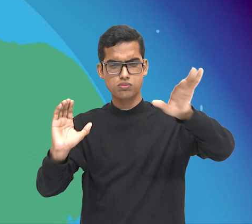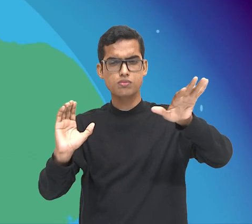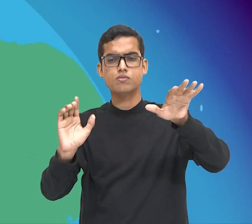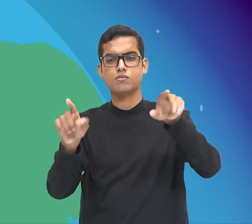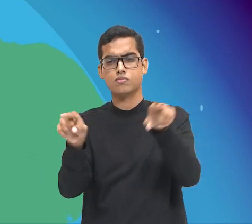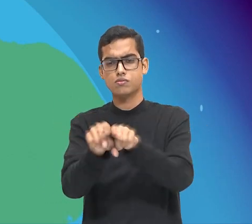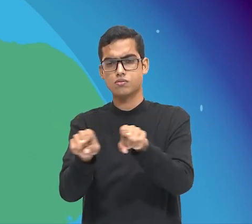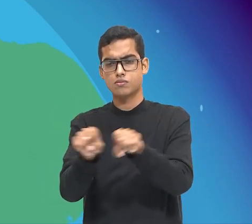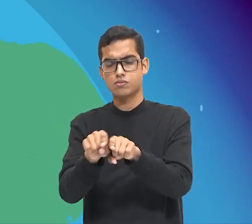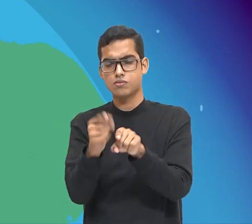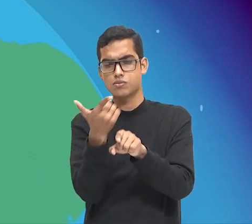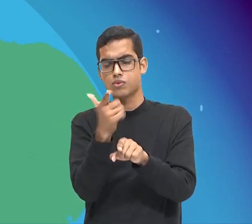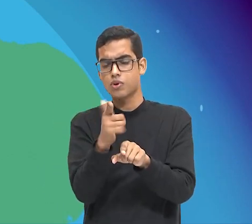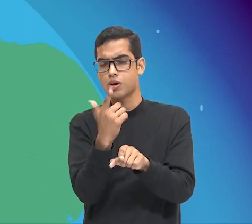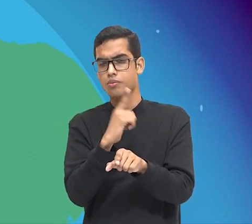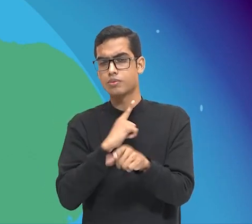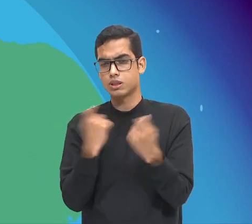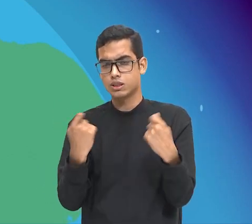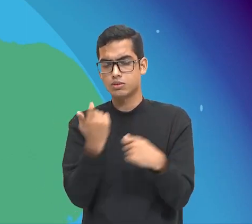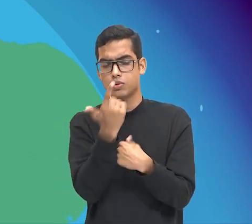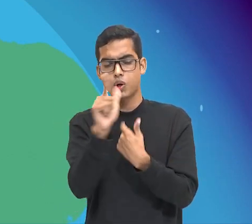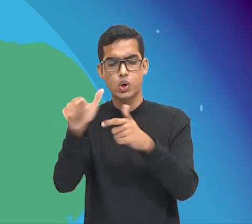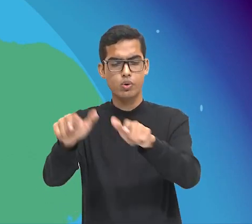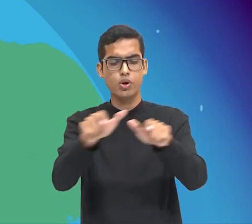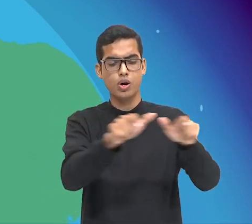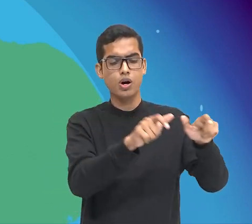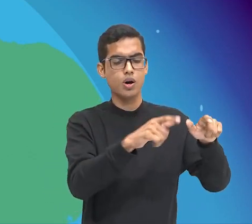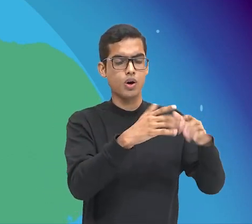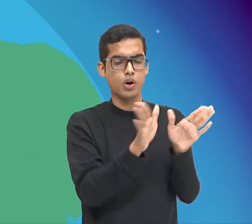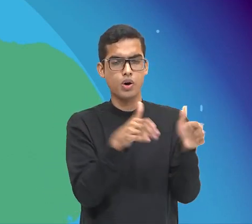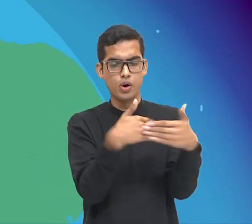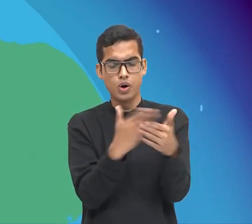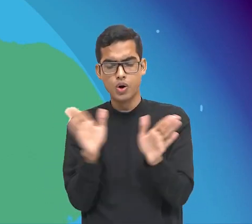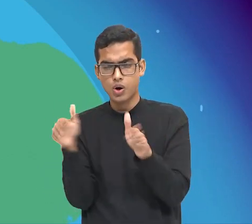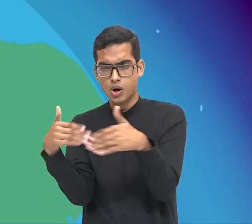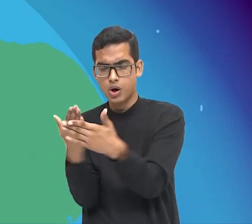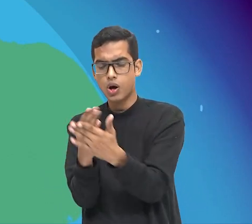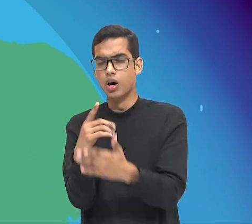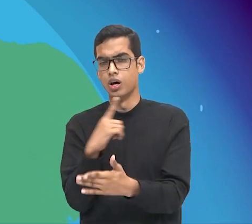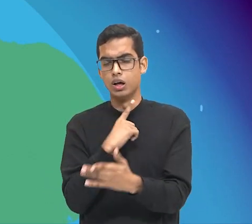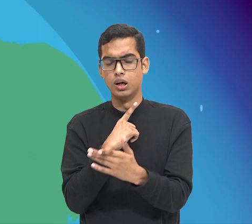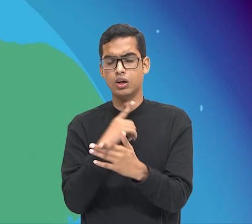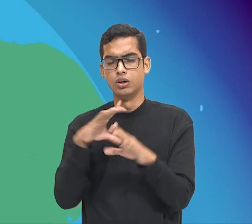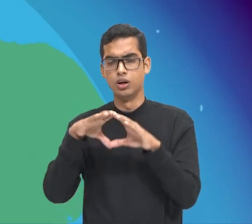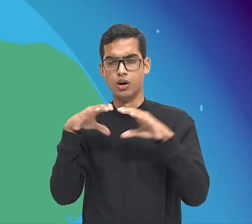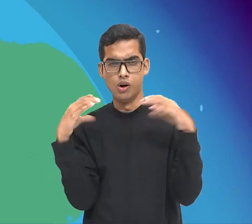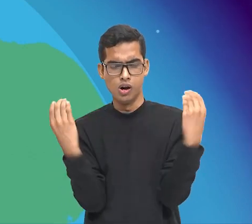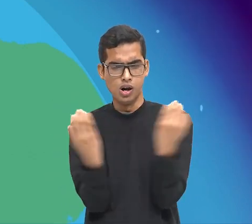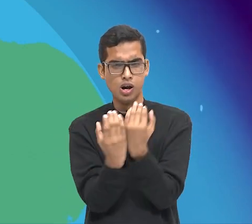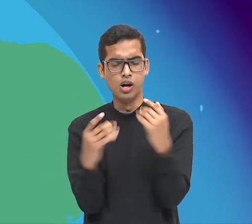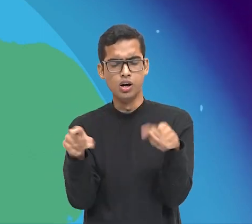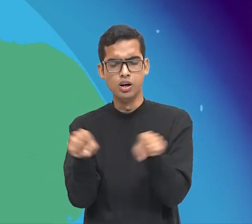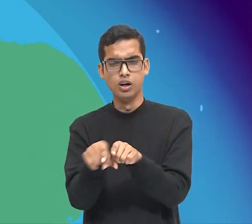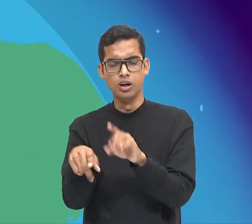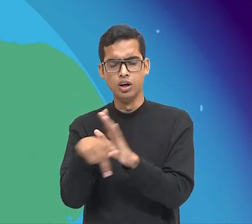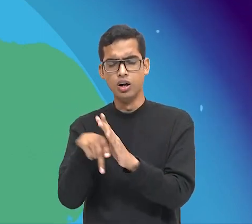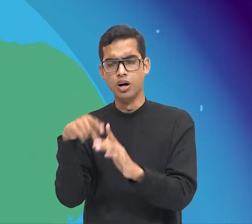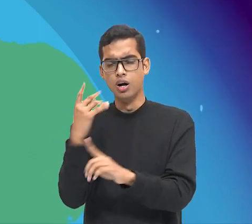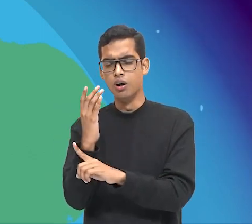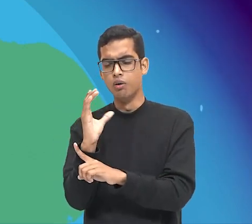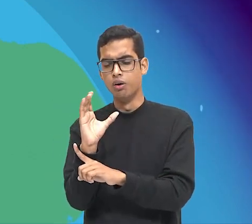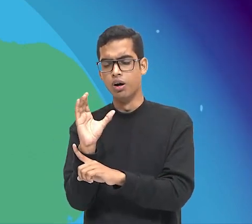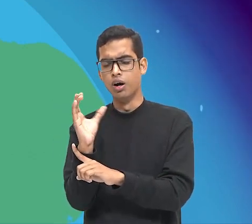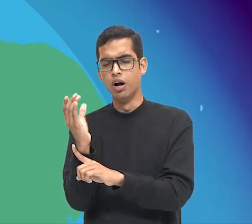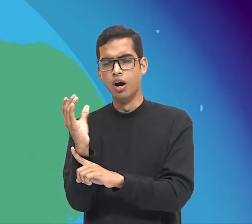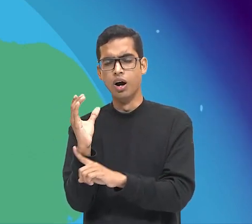sinal, né, ele tem que ir para as outras salas de aula, né, para onde nós temos as nossas comunidades com as antenas lá que vão